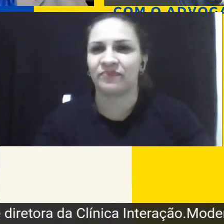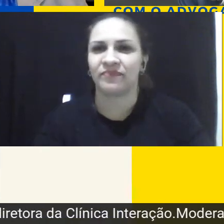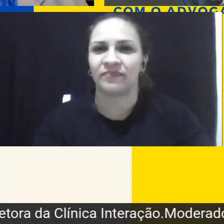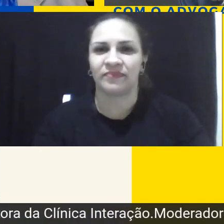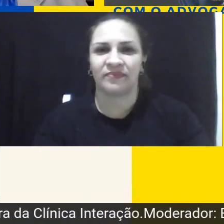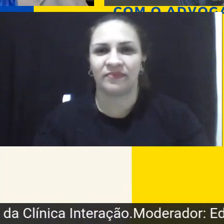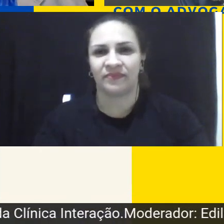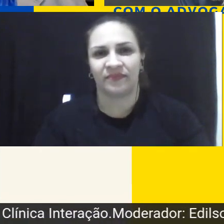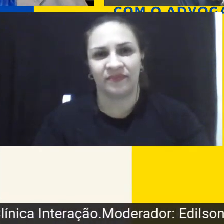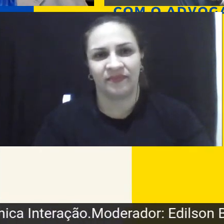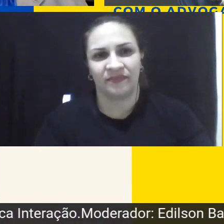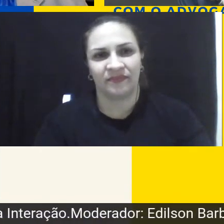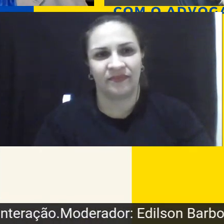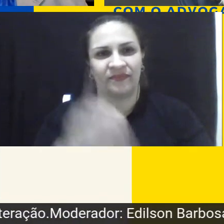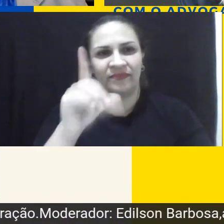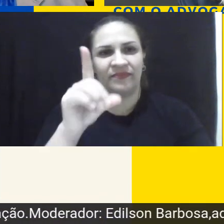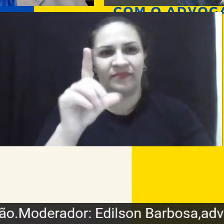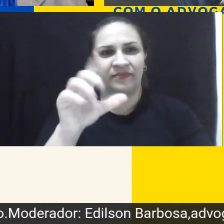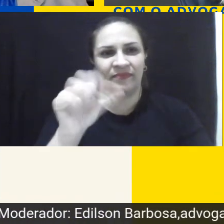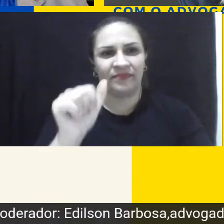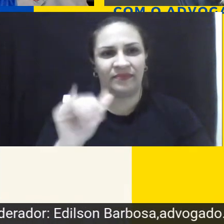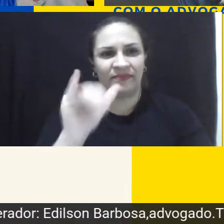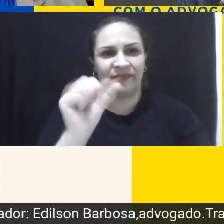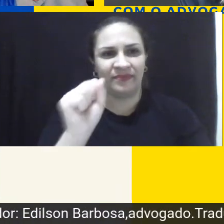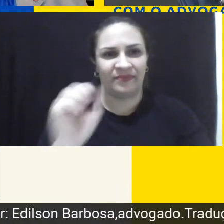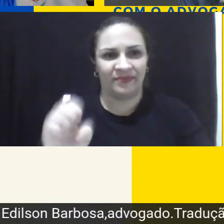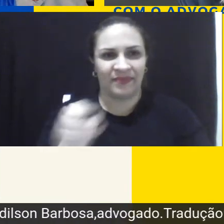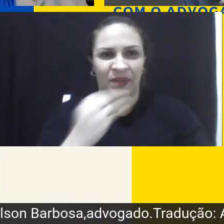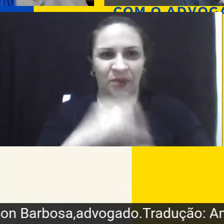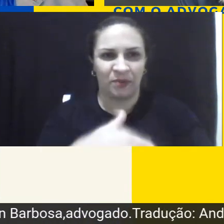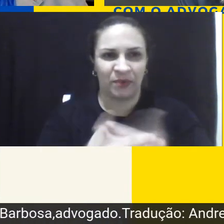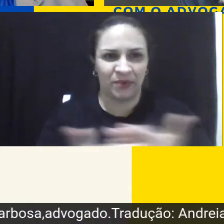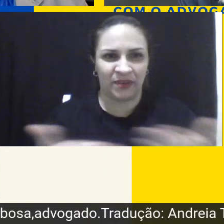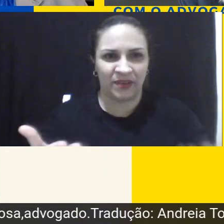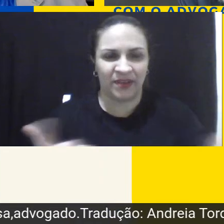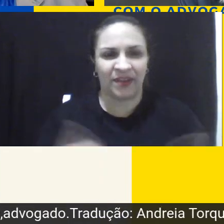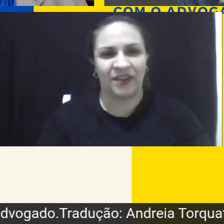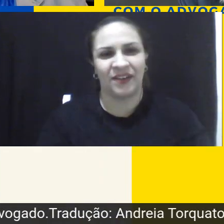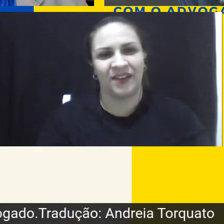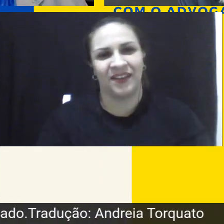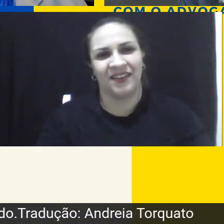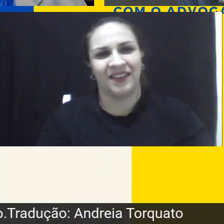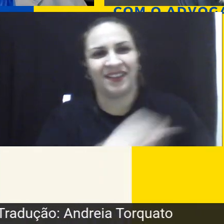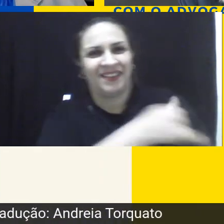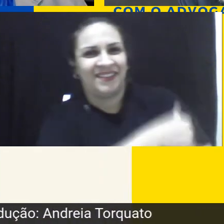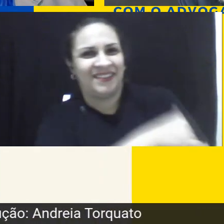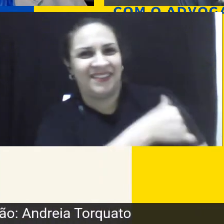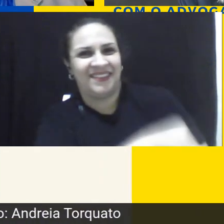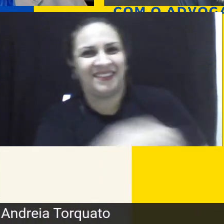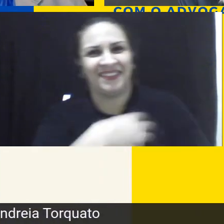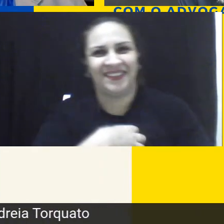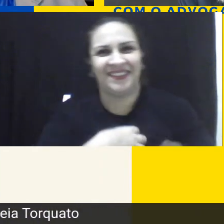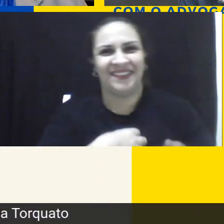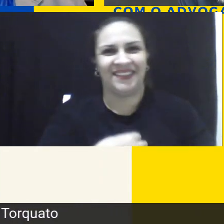Magno, a Deise. Boa noite, doutor Romeu. Tá vendo? Rio de Janeiro com Salvador e